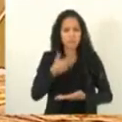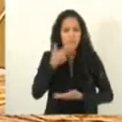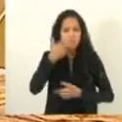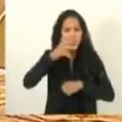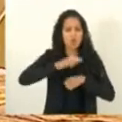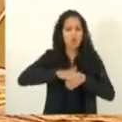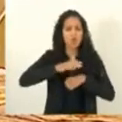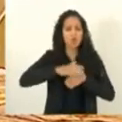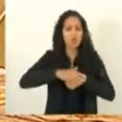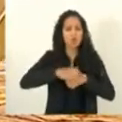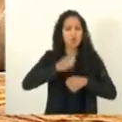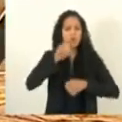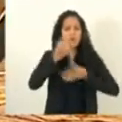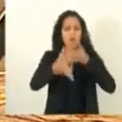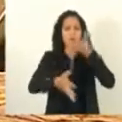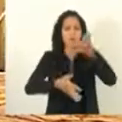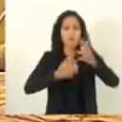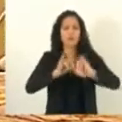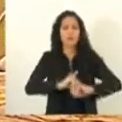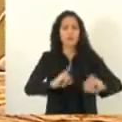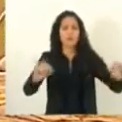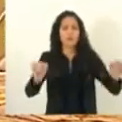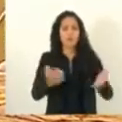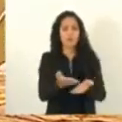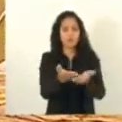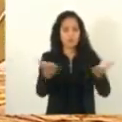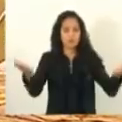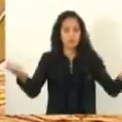vocês os meus motivos